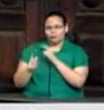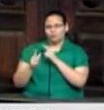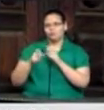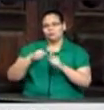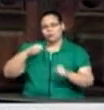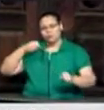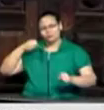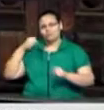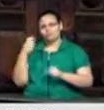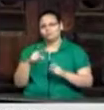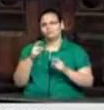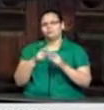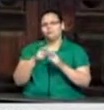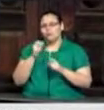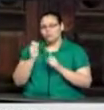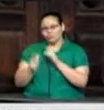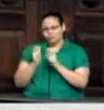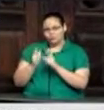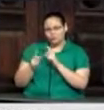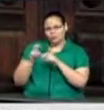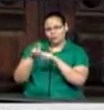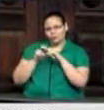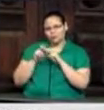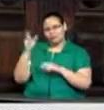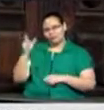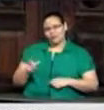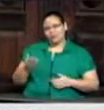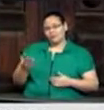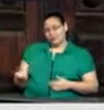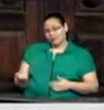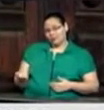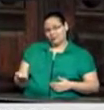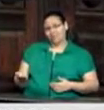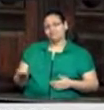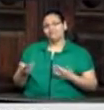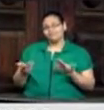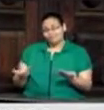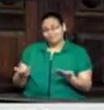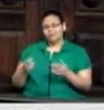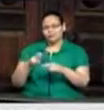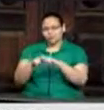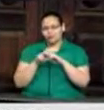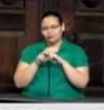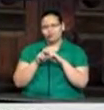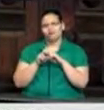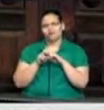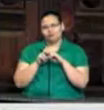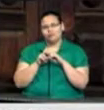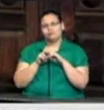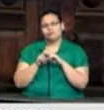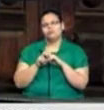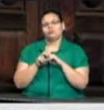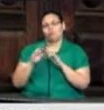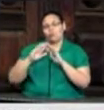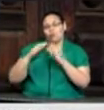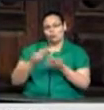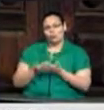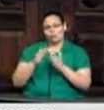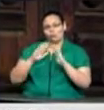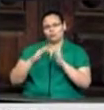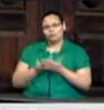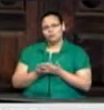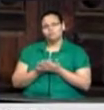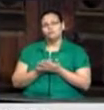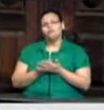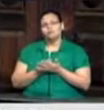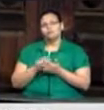físicas discriminatórias por conta de ser transgênero. Por essa razão, o colégio, através